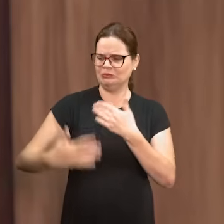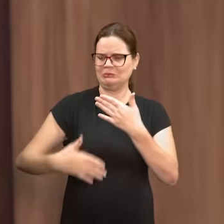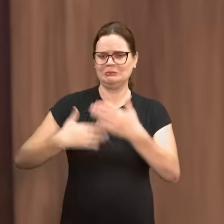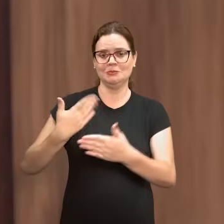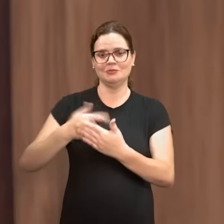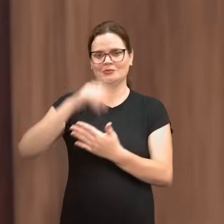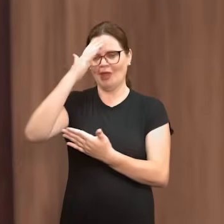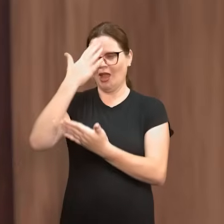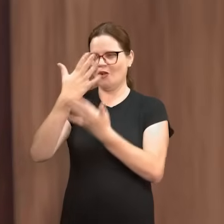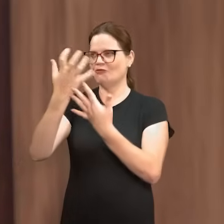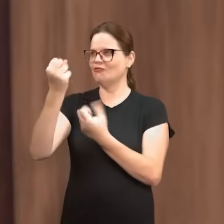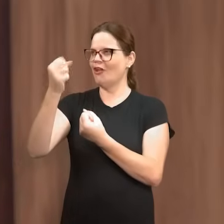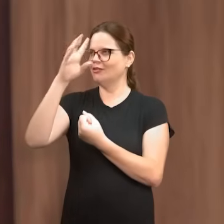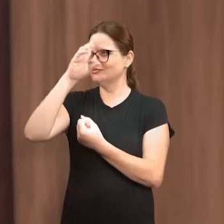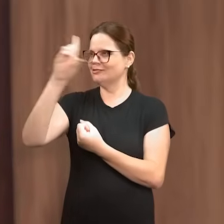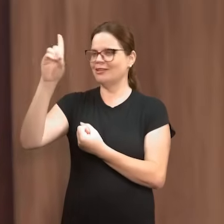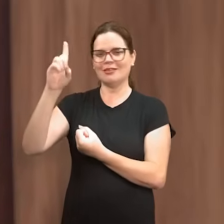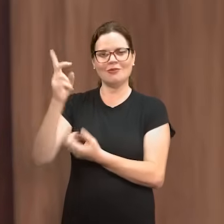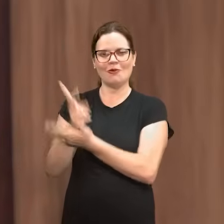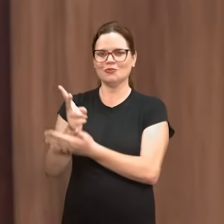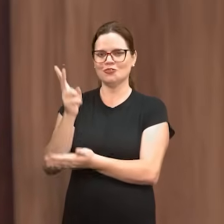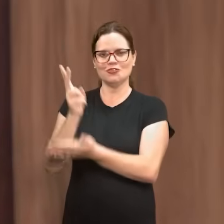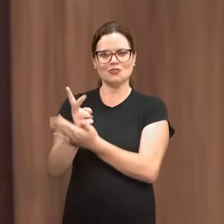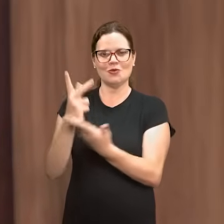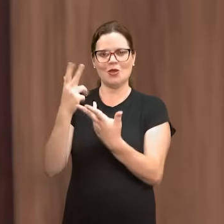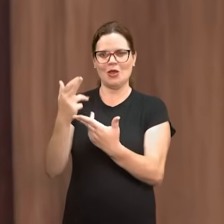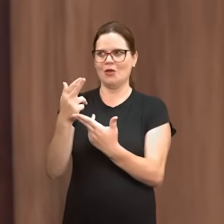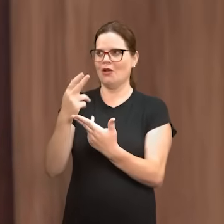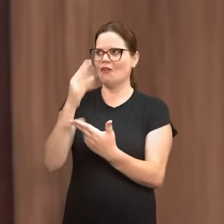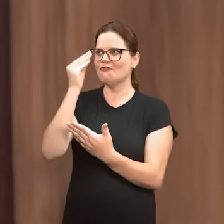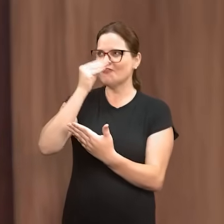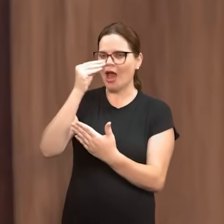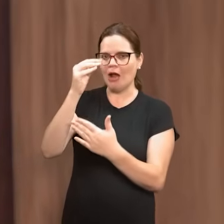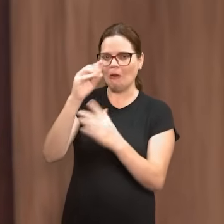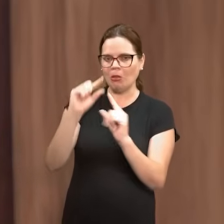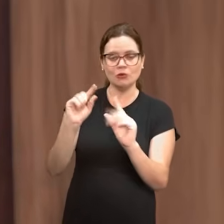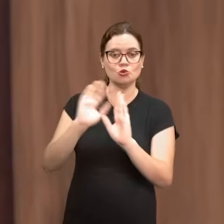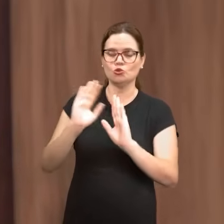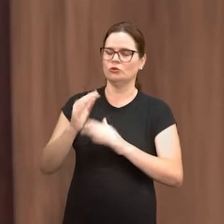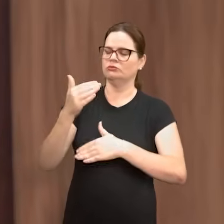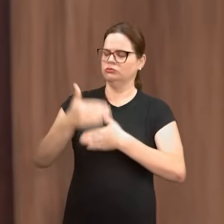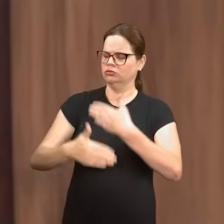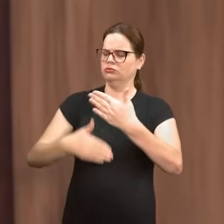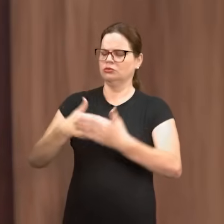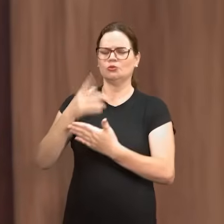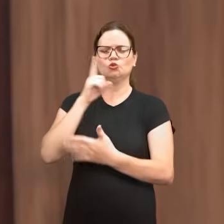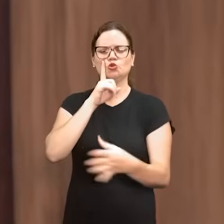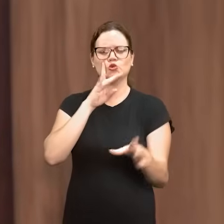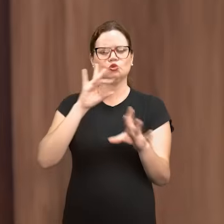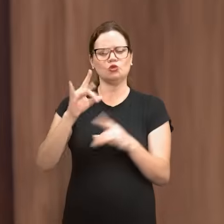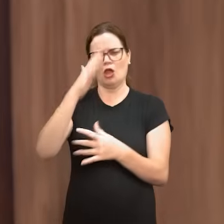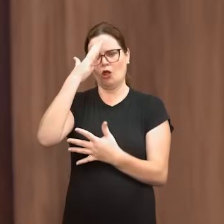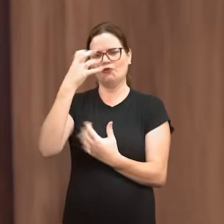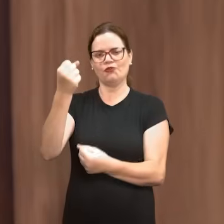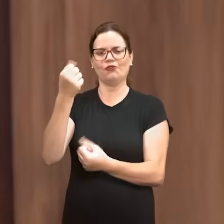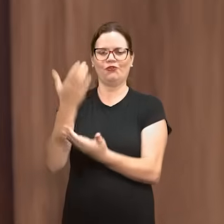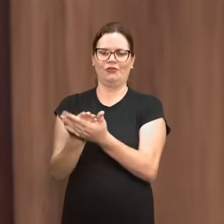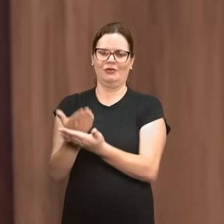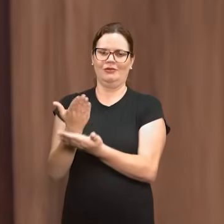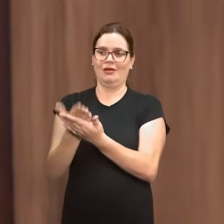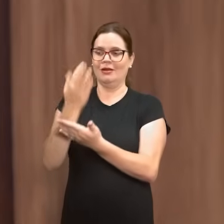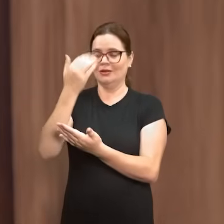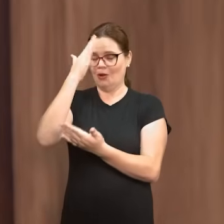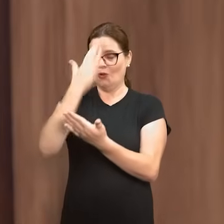em Deus, ela não pode ser alterada em nem 1 milímetro na nossa vida. E essa daqui foi a bênção